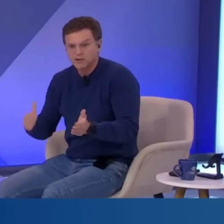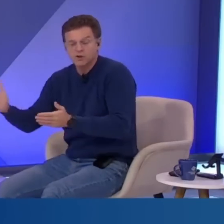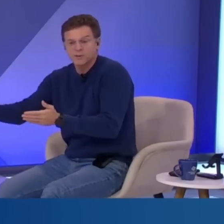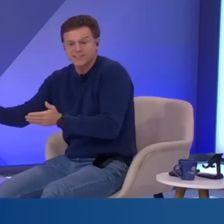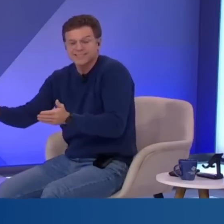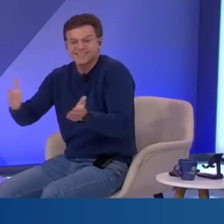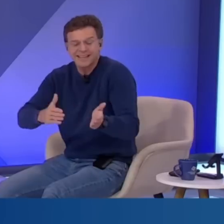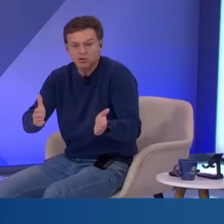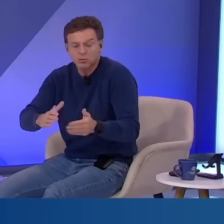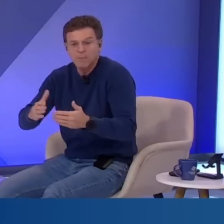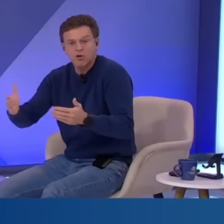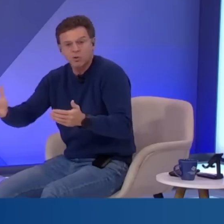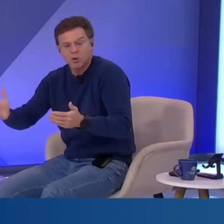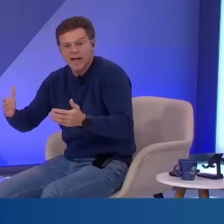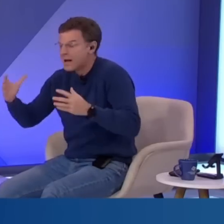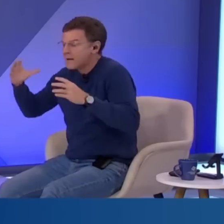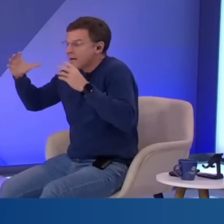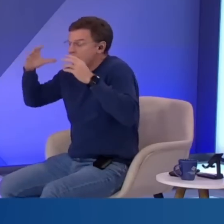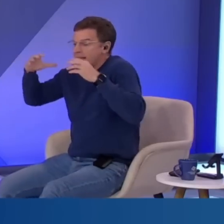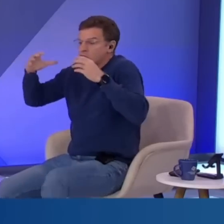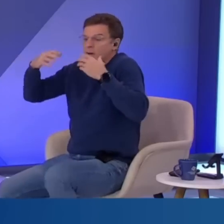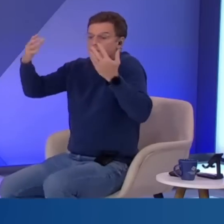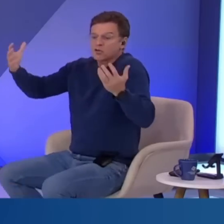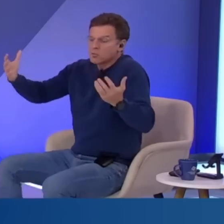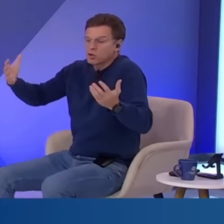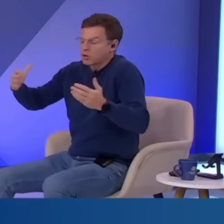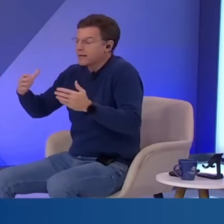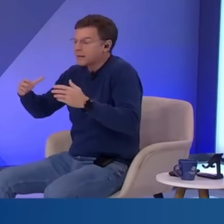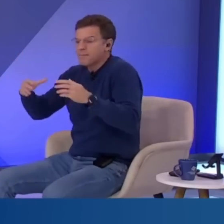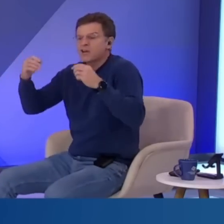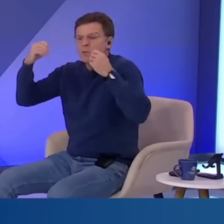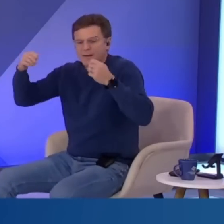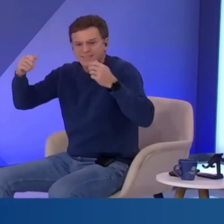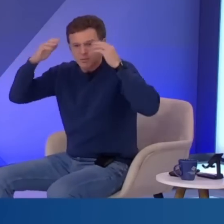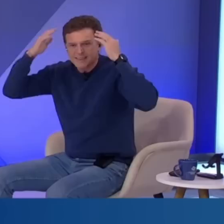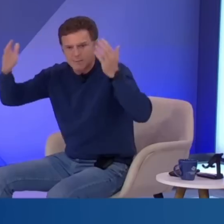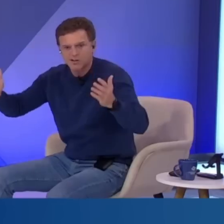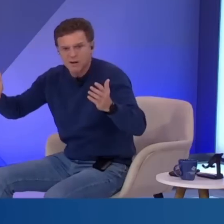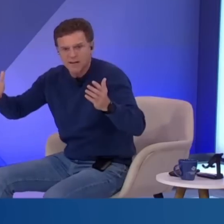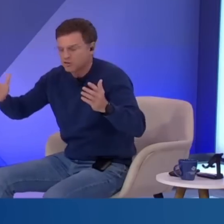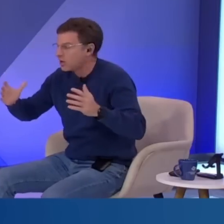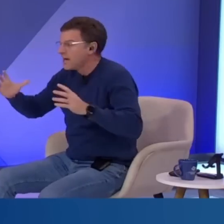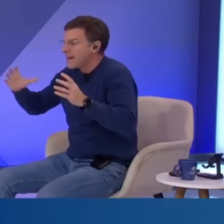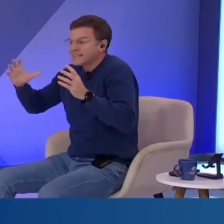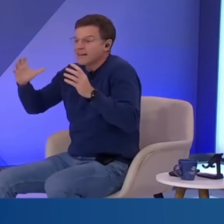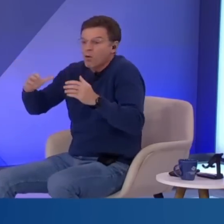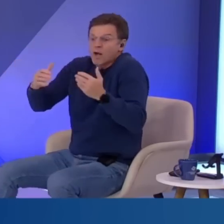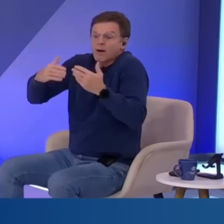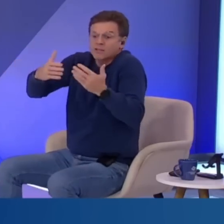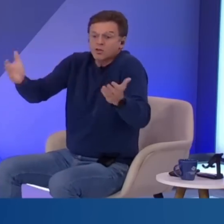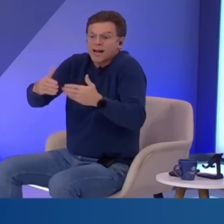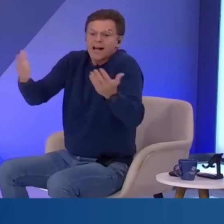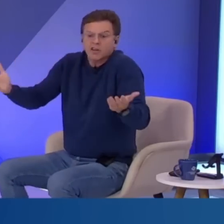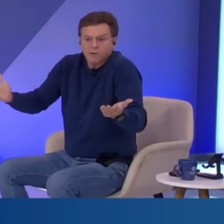anos, se fosse uma ciência exata, tudo bem. Mas como não é, entra uma visão de mundo. Entra, mesmo pensando matematicamente, entra